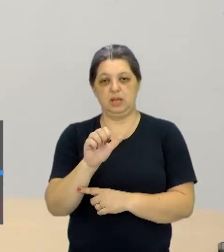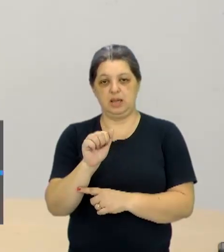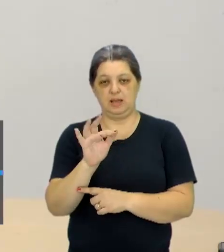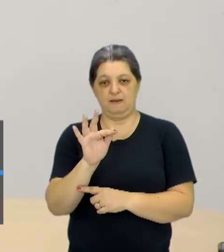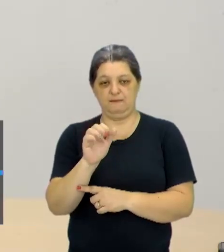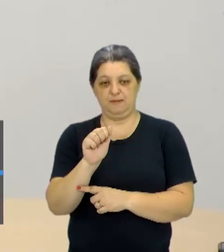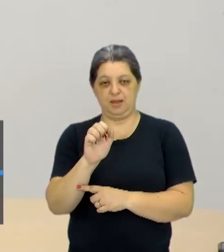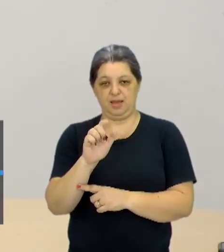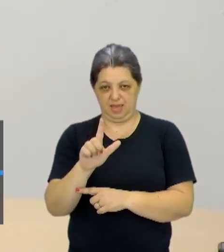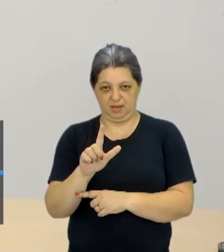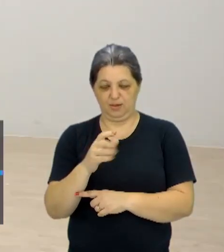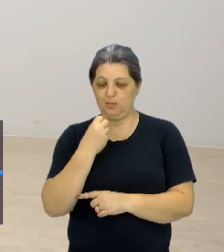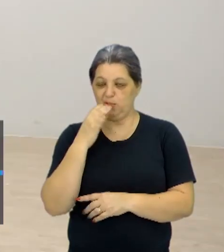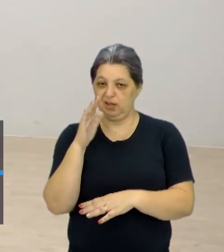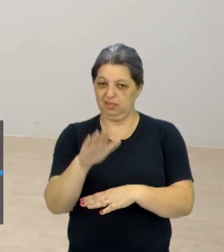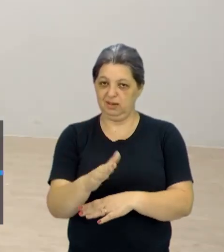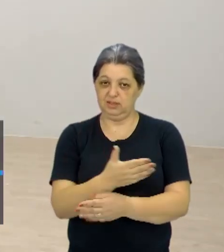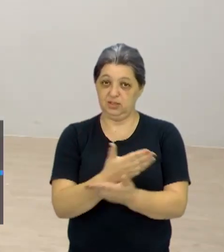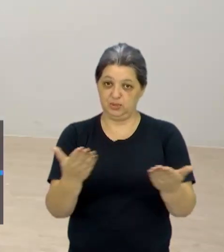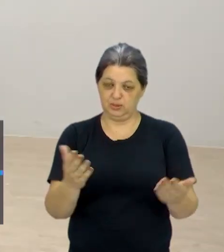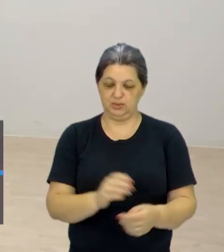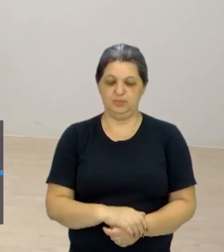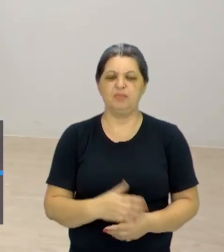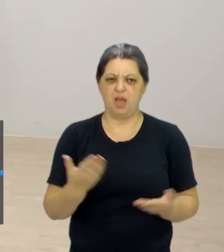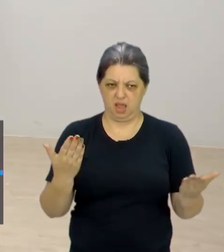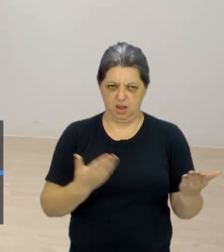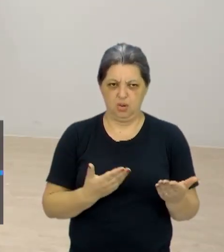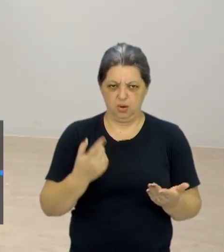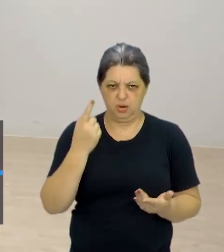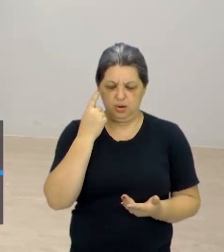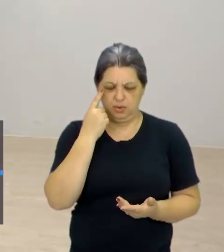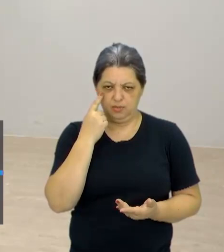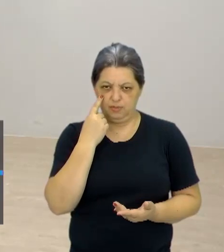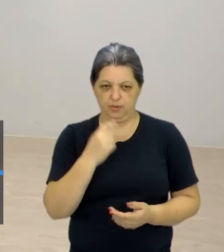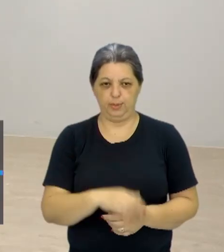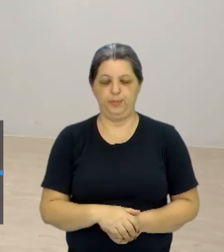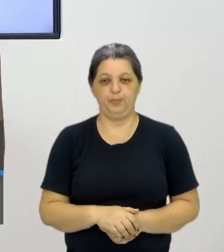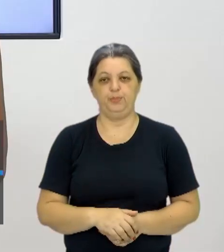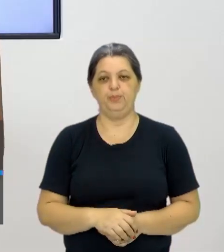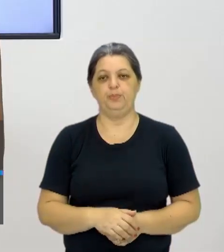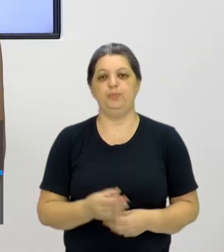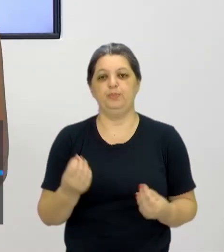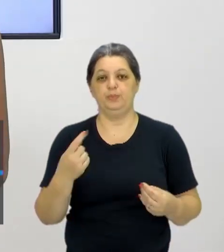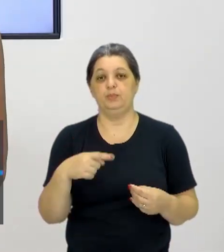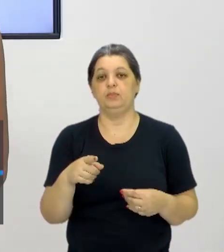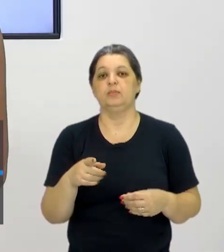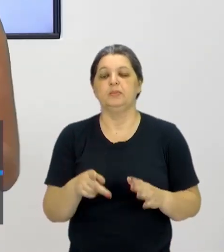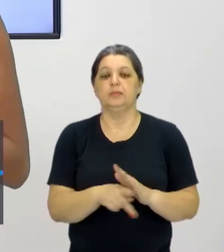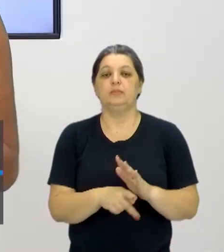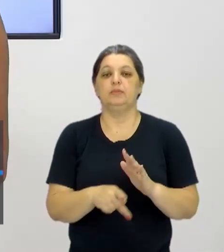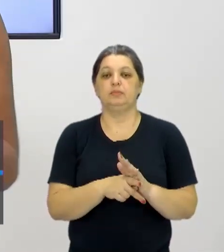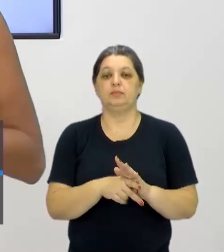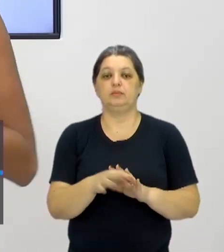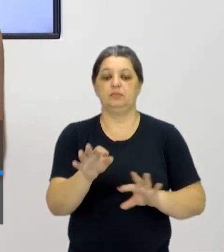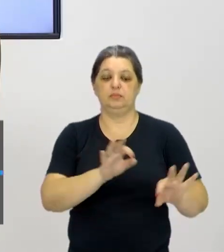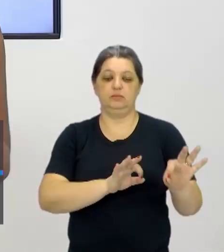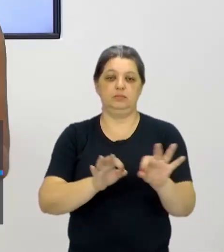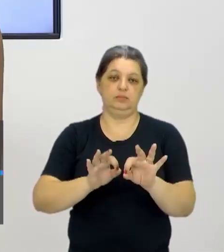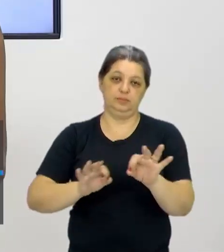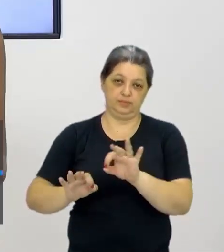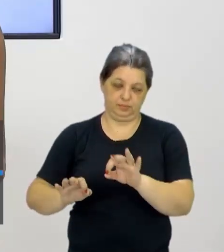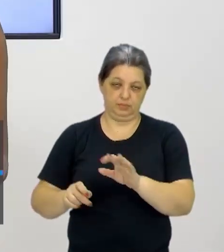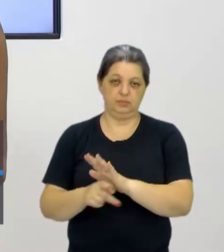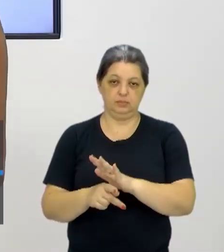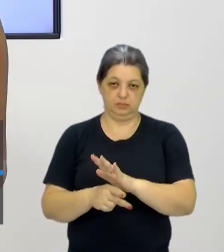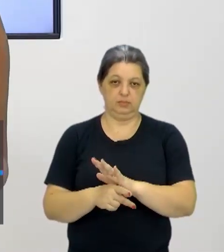todos. Vamos fazer aqui essas razões então, Letícia? Sim. Então ficou assim, eu quero que vocês montem a razão e verifiquem se essas